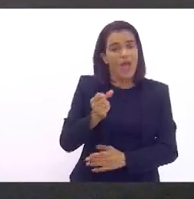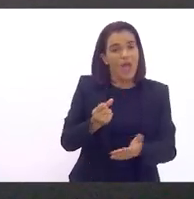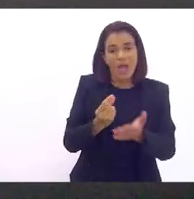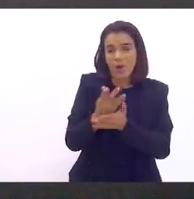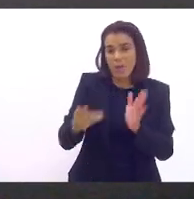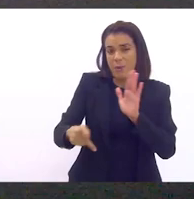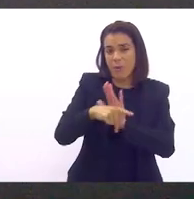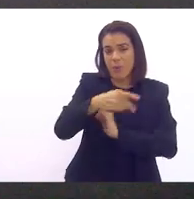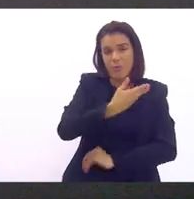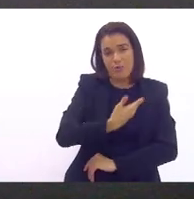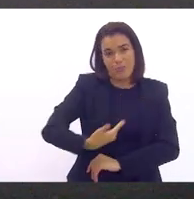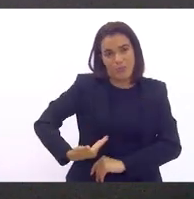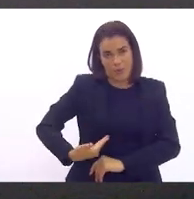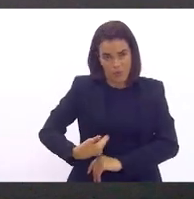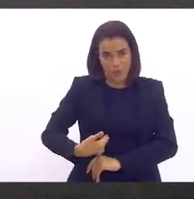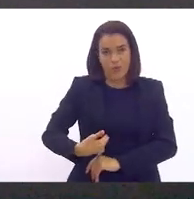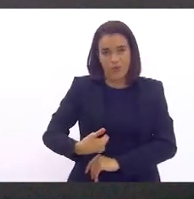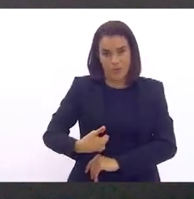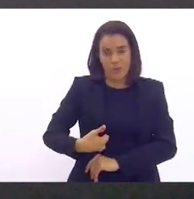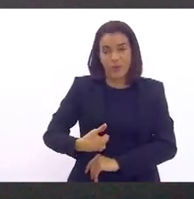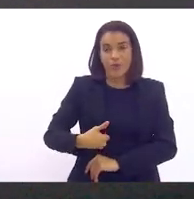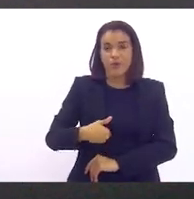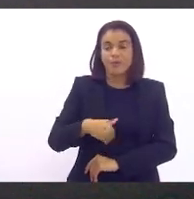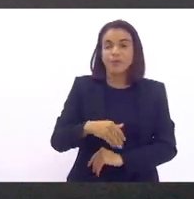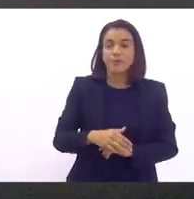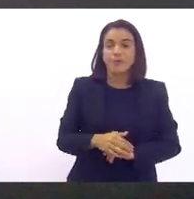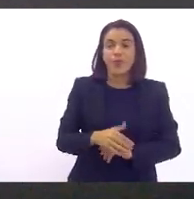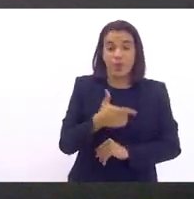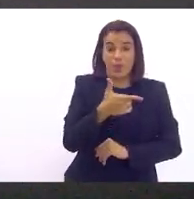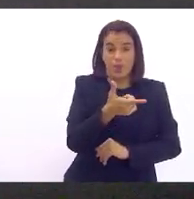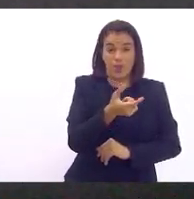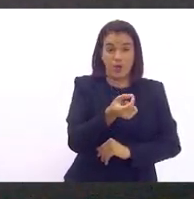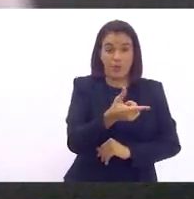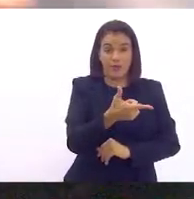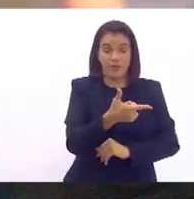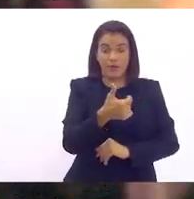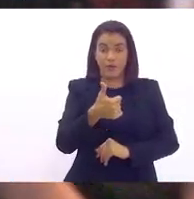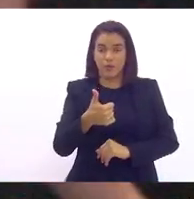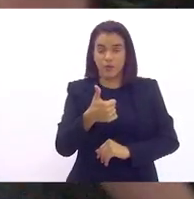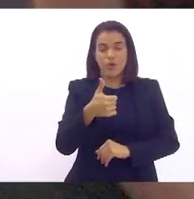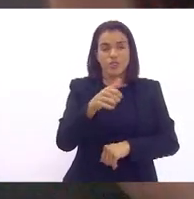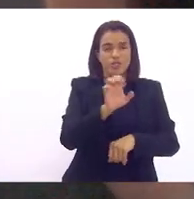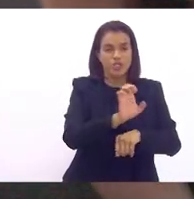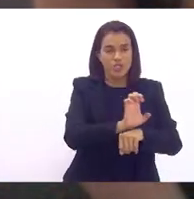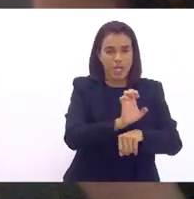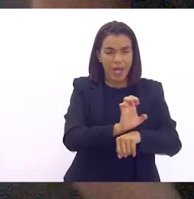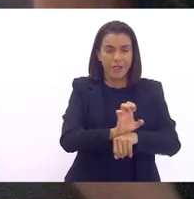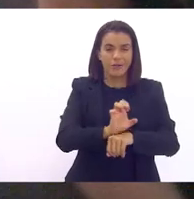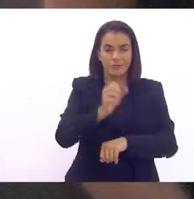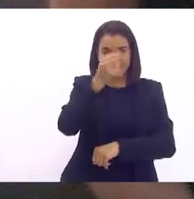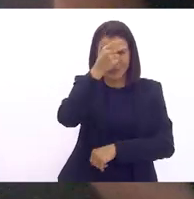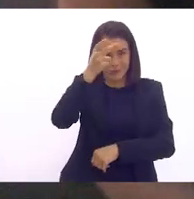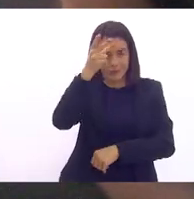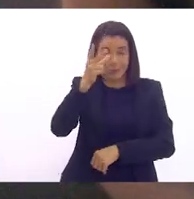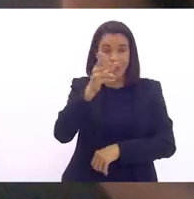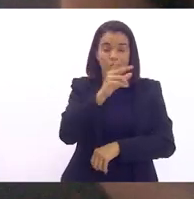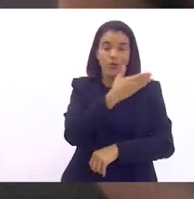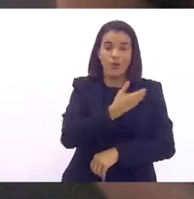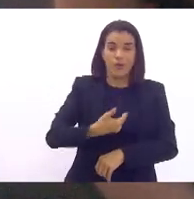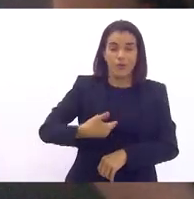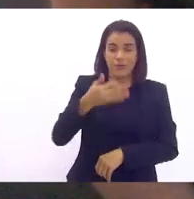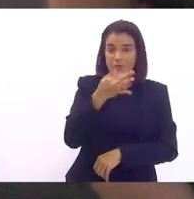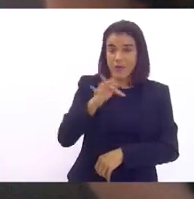né então nós S falando o seguinte em 2021 estados municípios e o governo federal